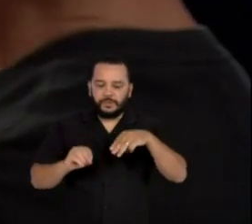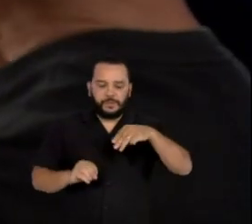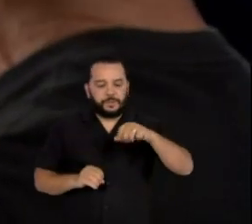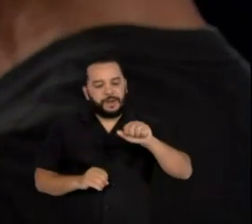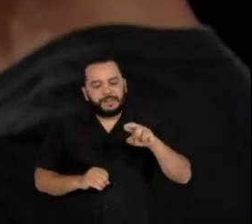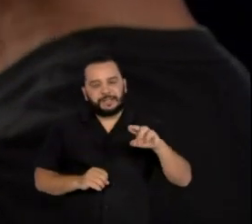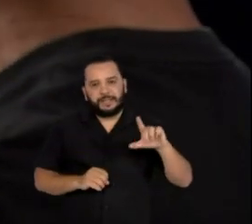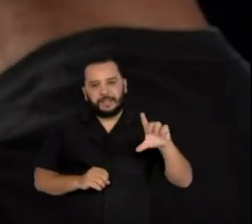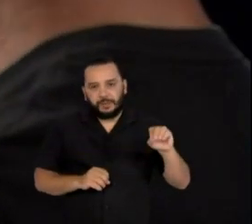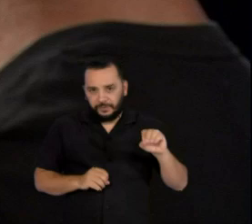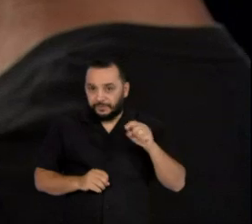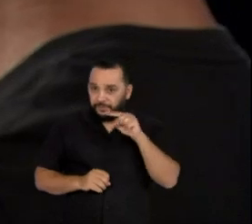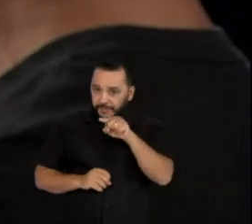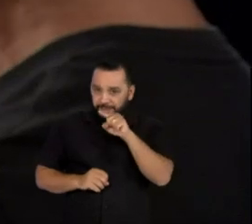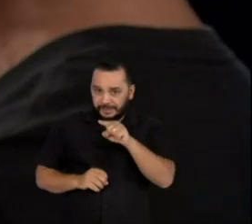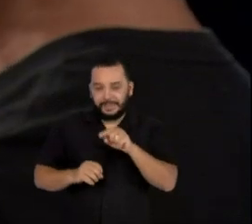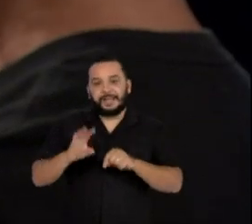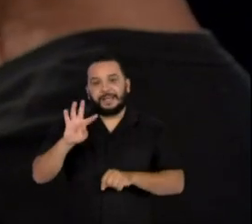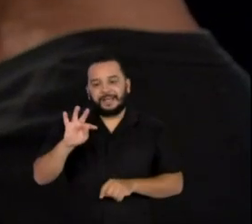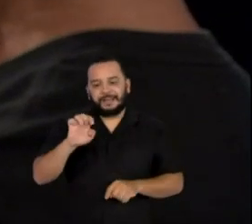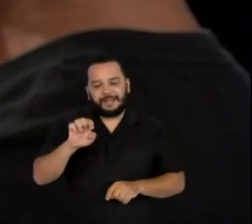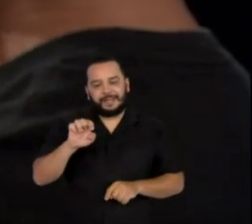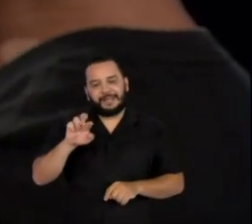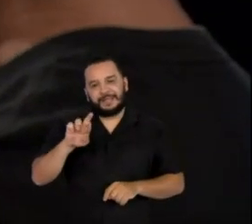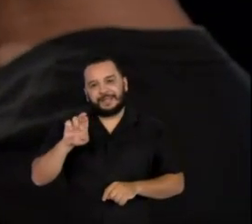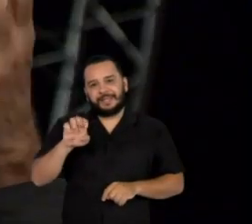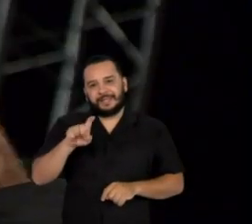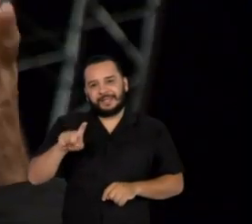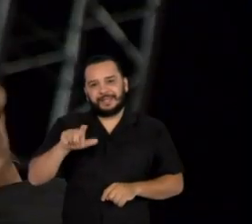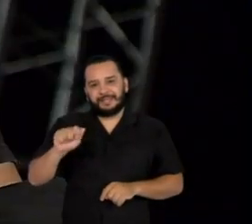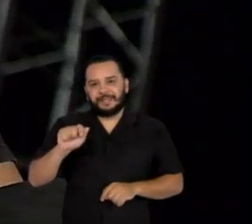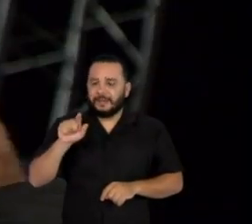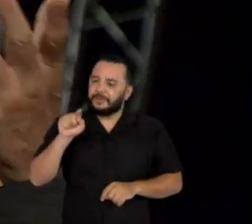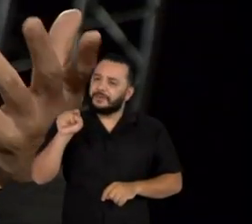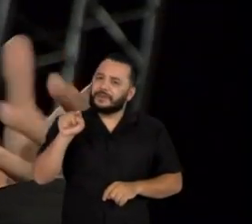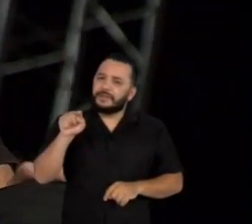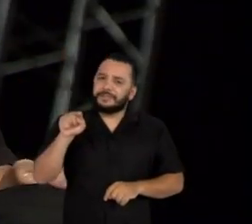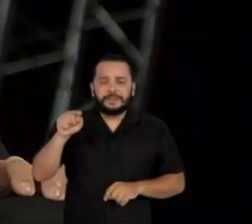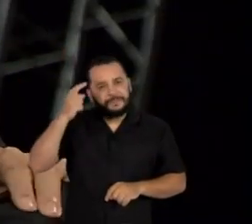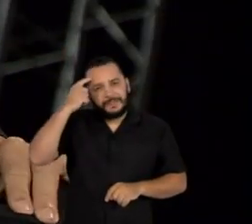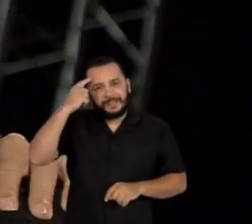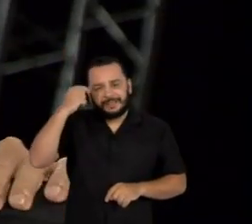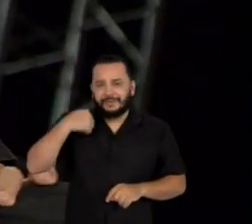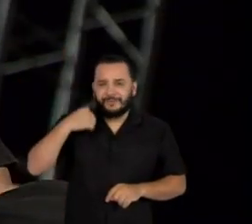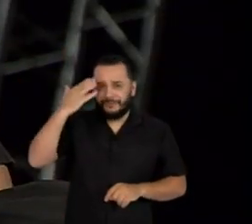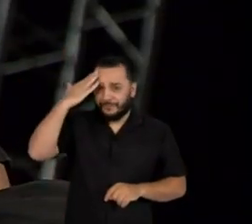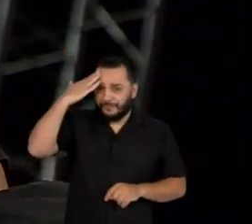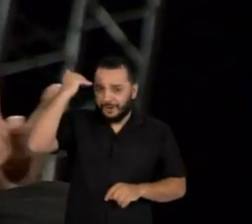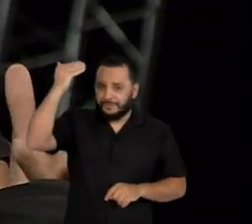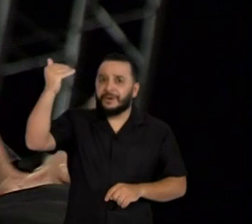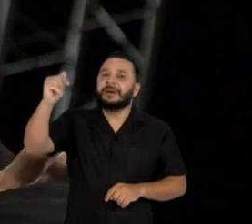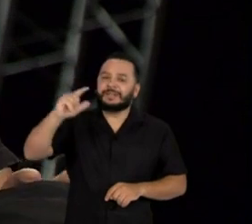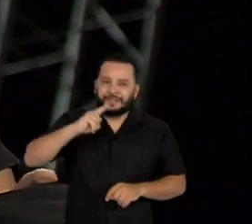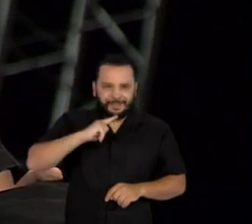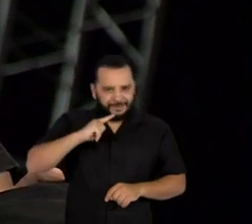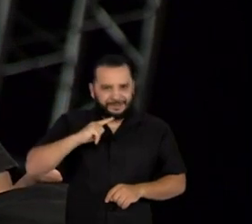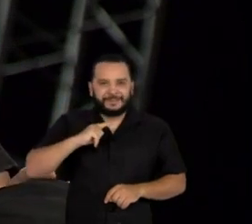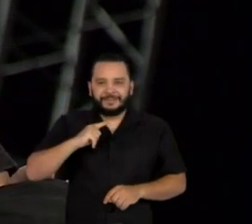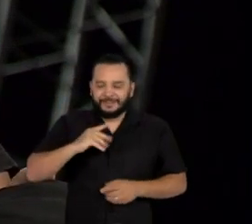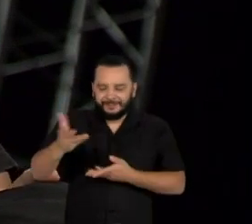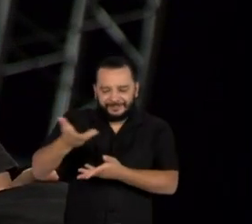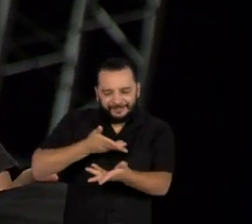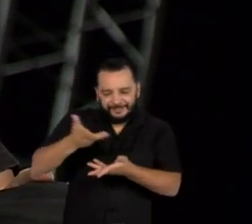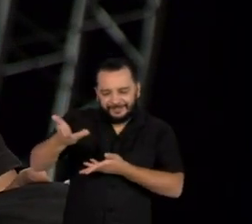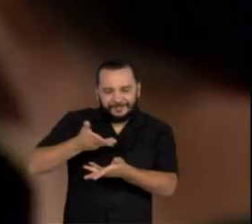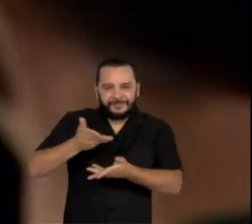Serrado, e você fez a Tereza Cristina. O que você atribui a esse sucesso todo? Tinha uma química boa ali,